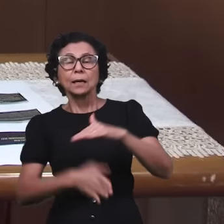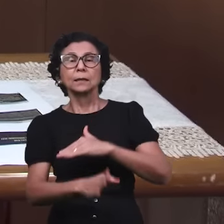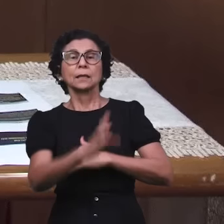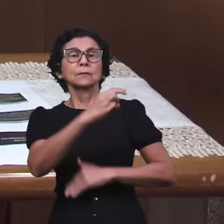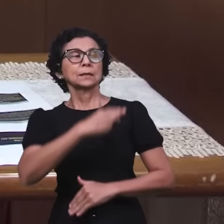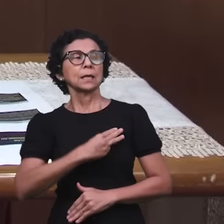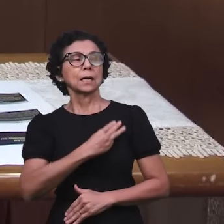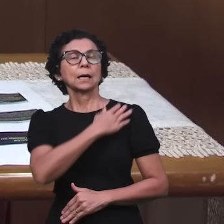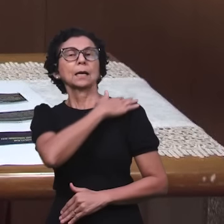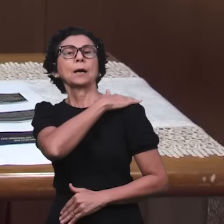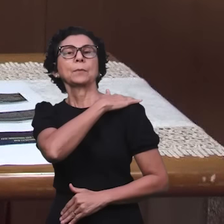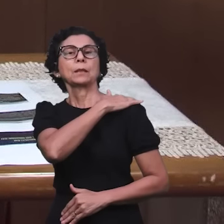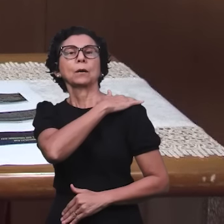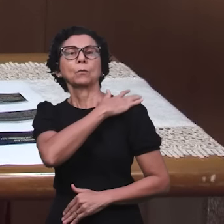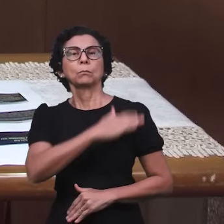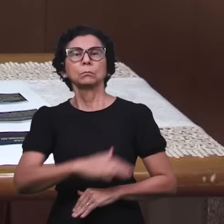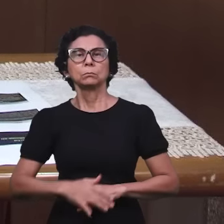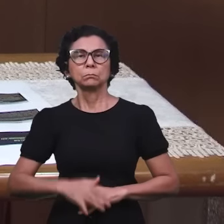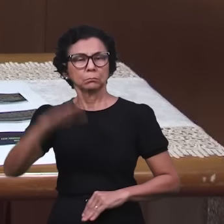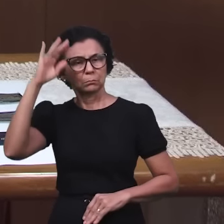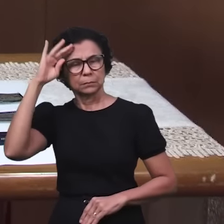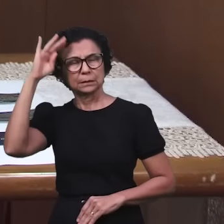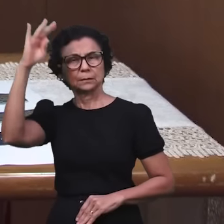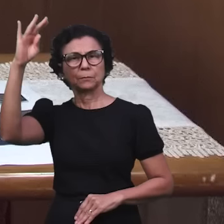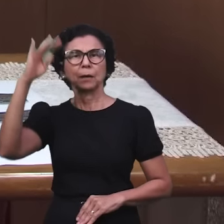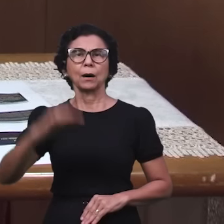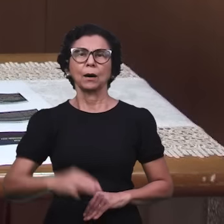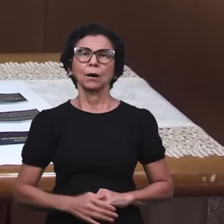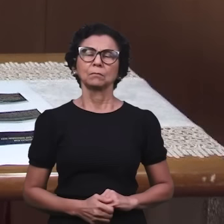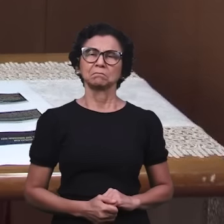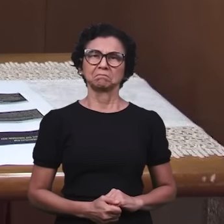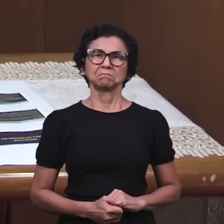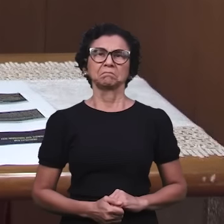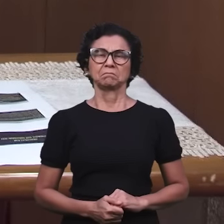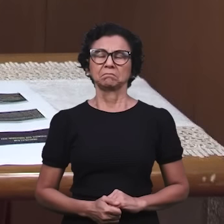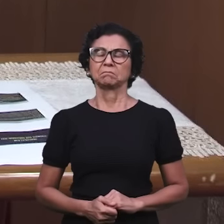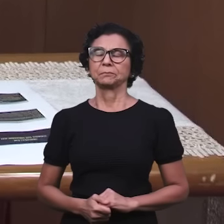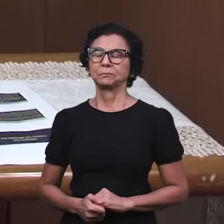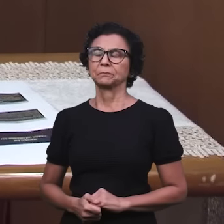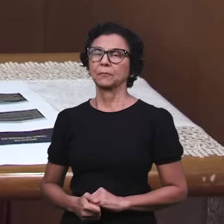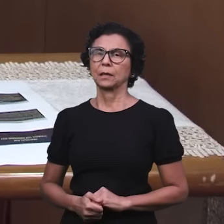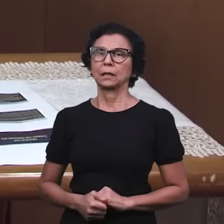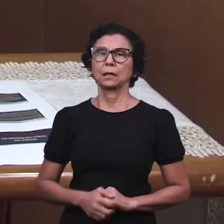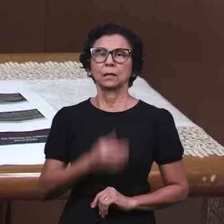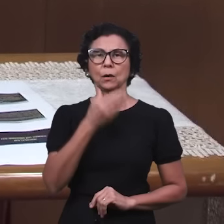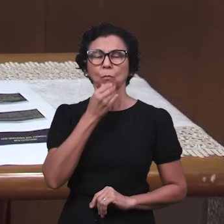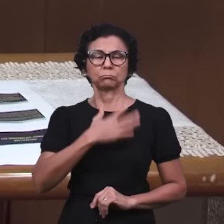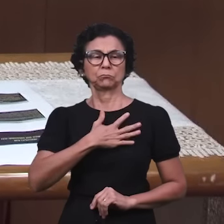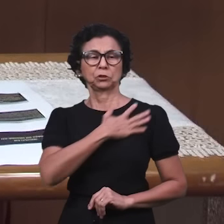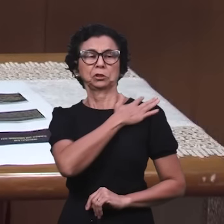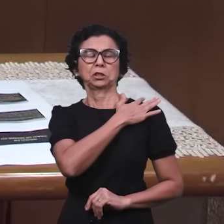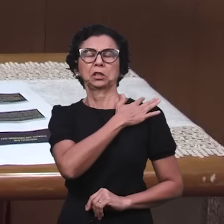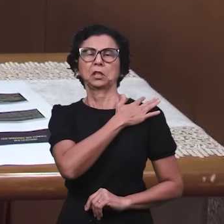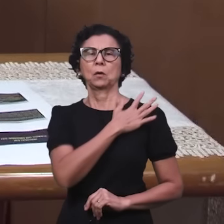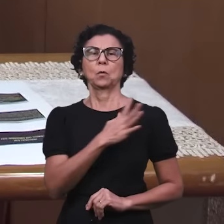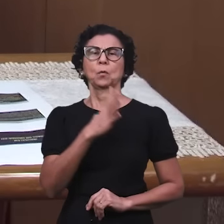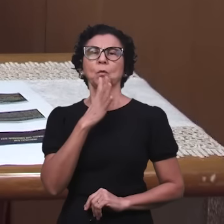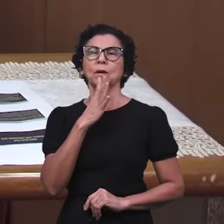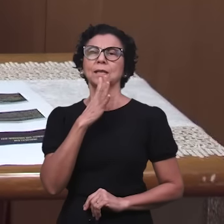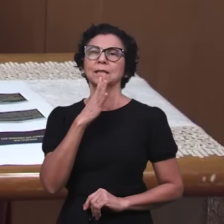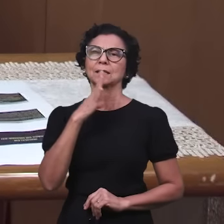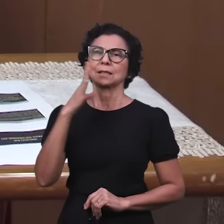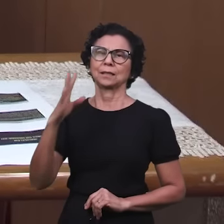o comandante das tropas de Israel. Foi o general grande, conhecido de Israel, e Davi tomou a